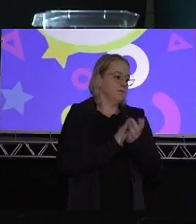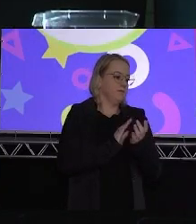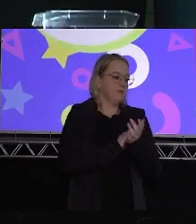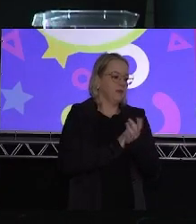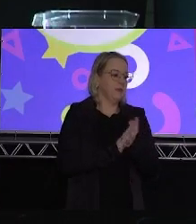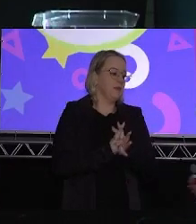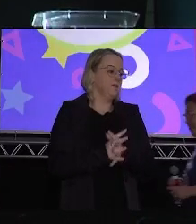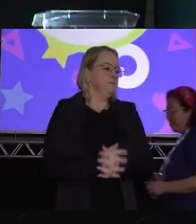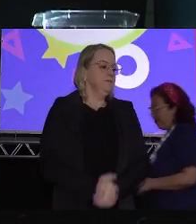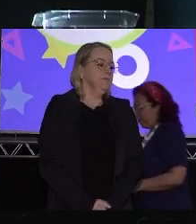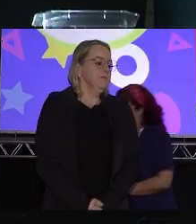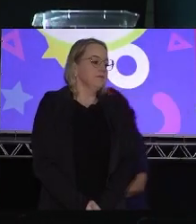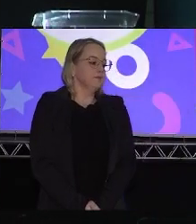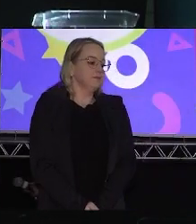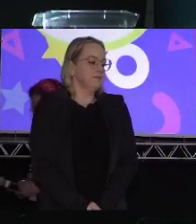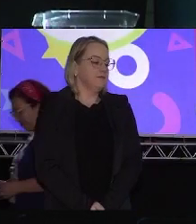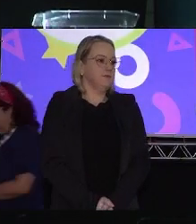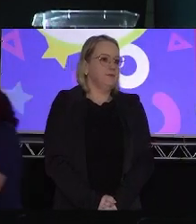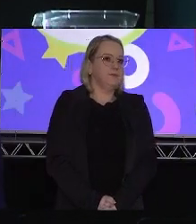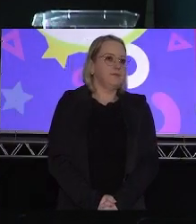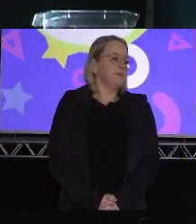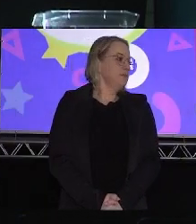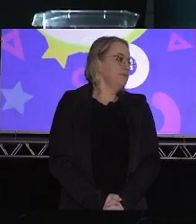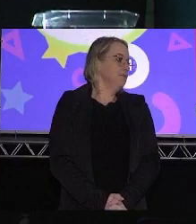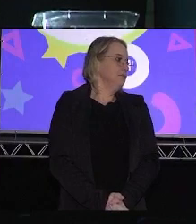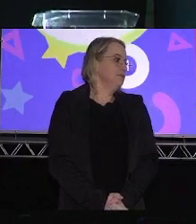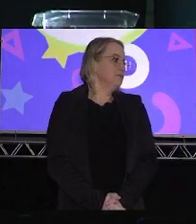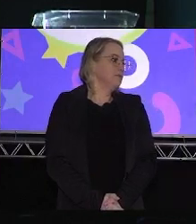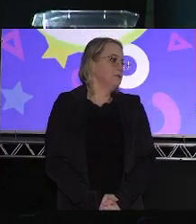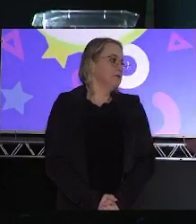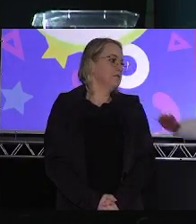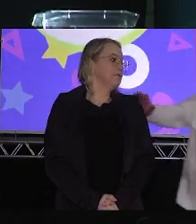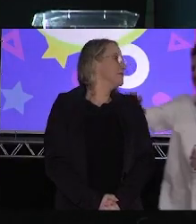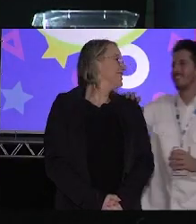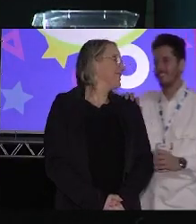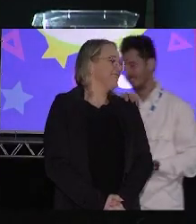Muito obrigada, galera.